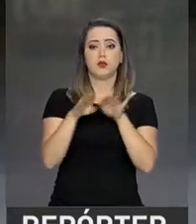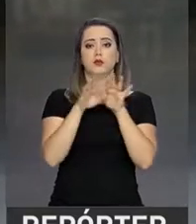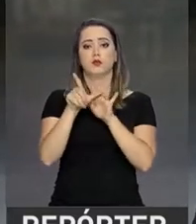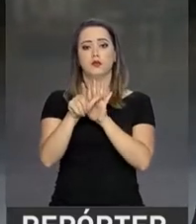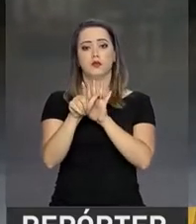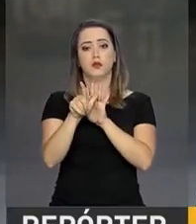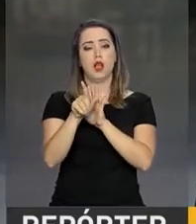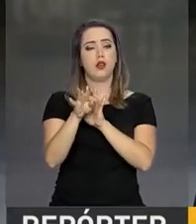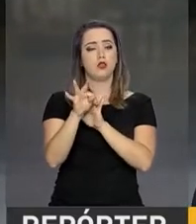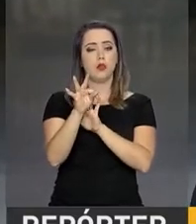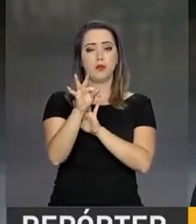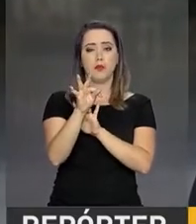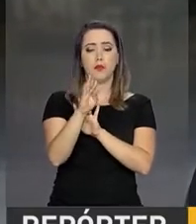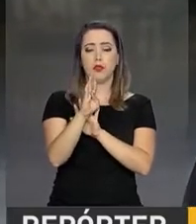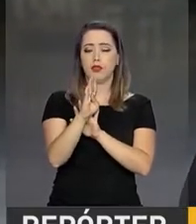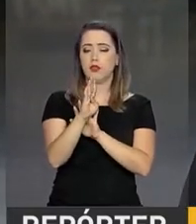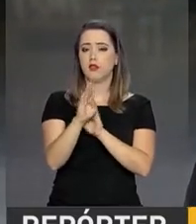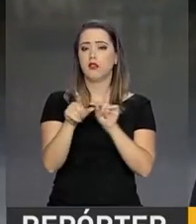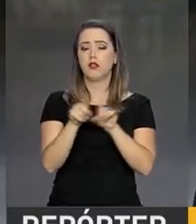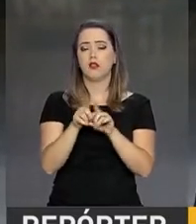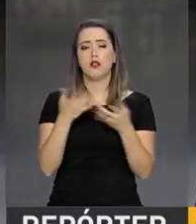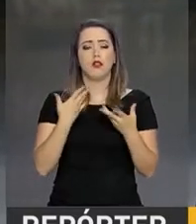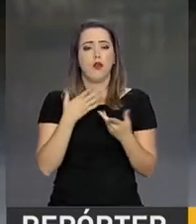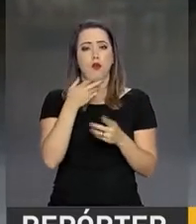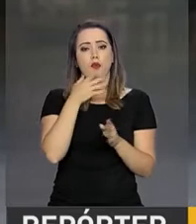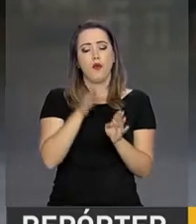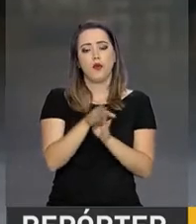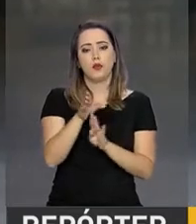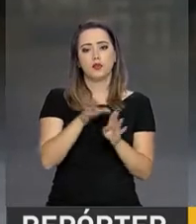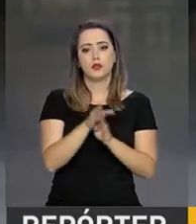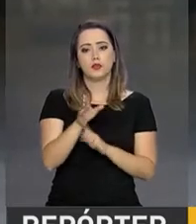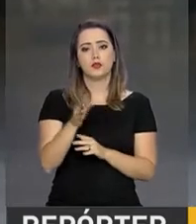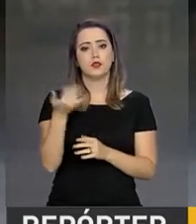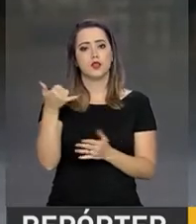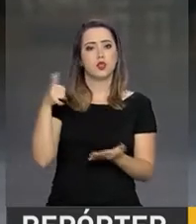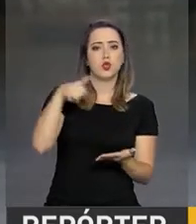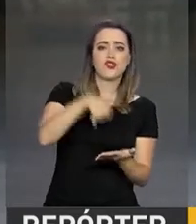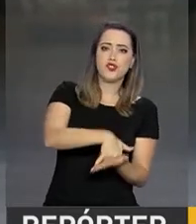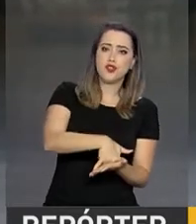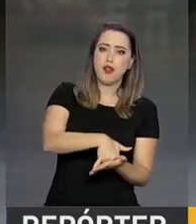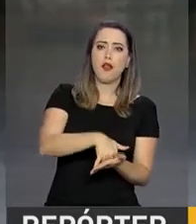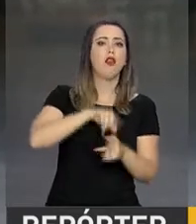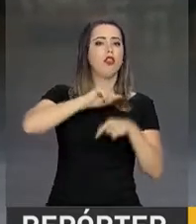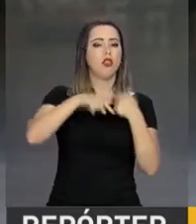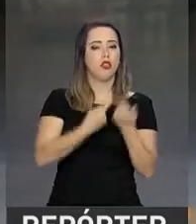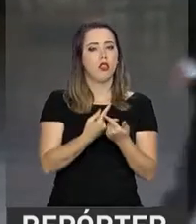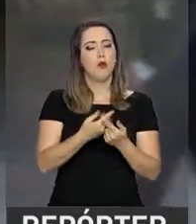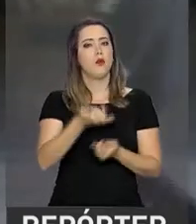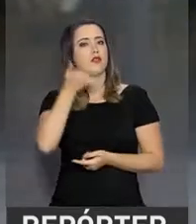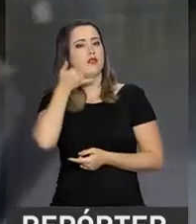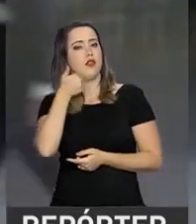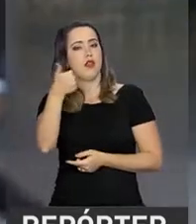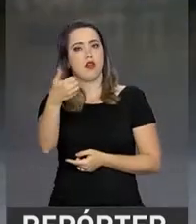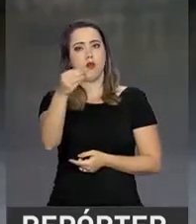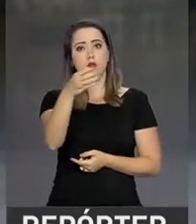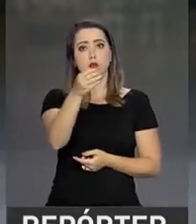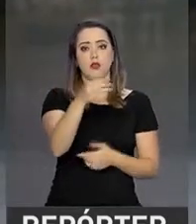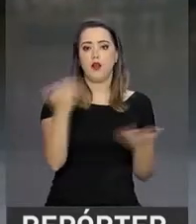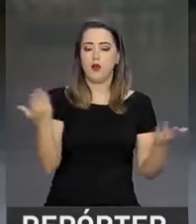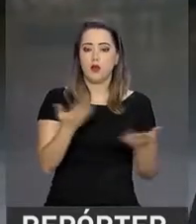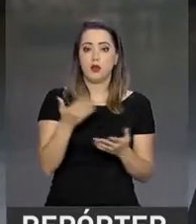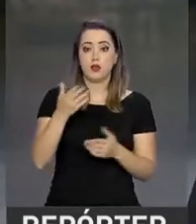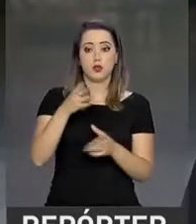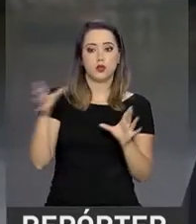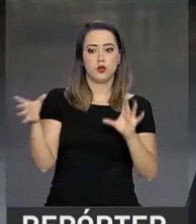LGBT. Então, ao invés de orientar essa pessoa para desligar e ligar 100, nós integramos as centrais para que